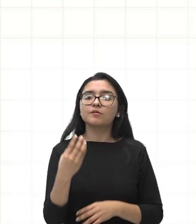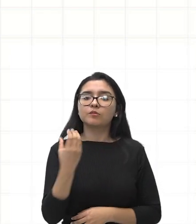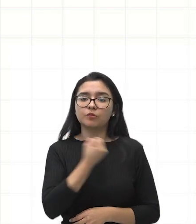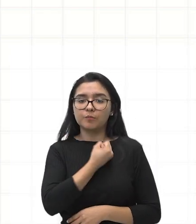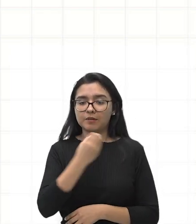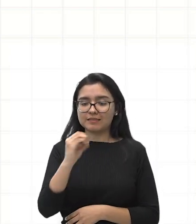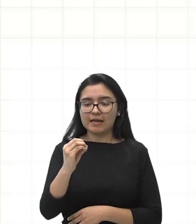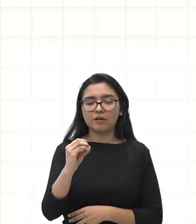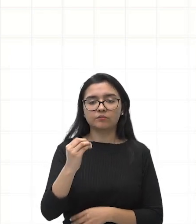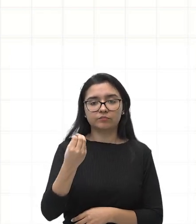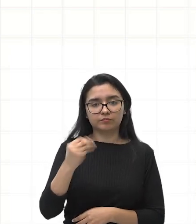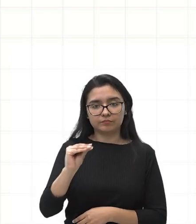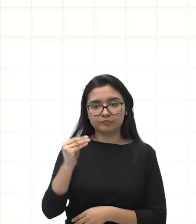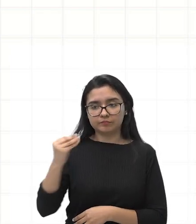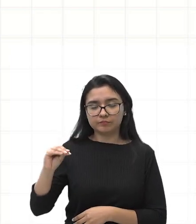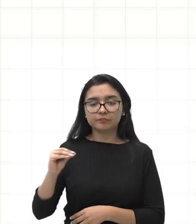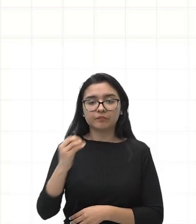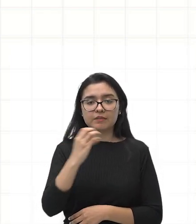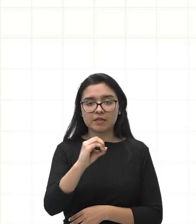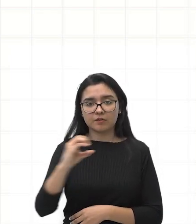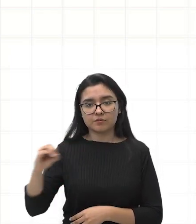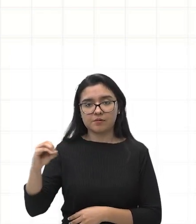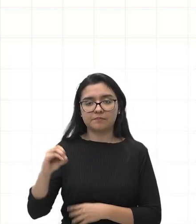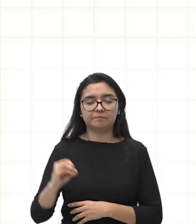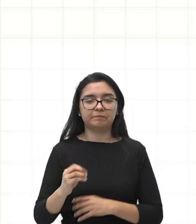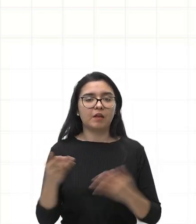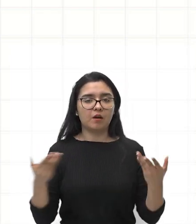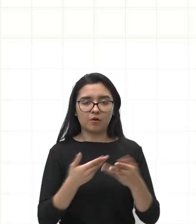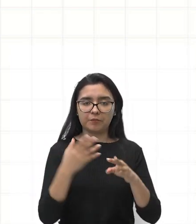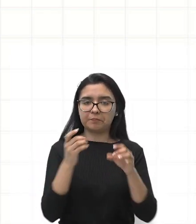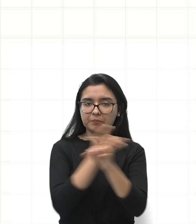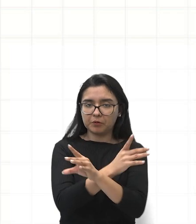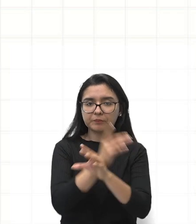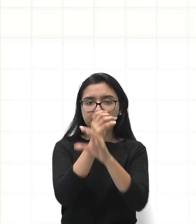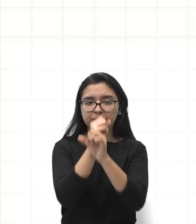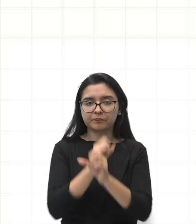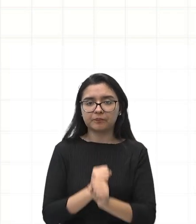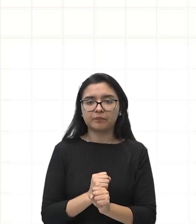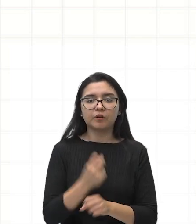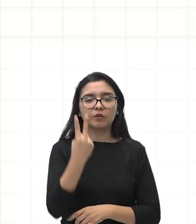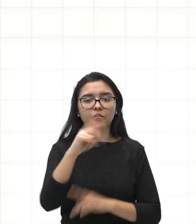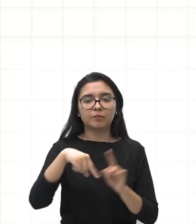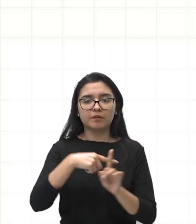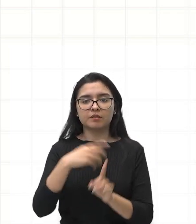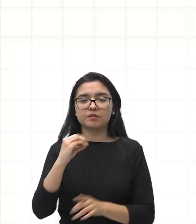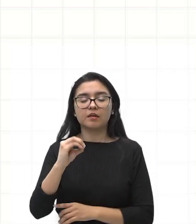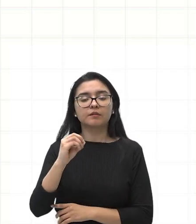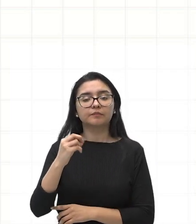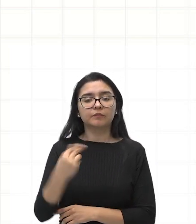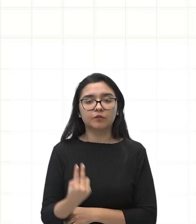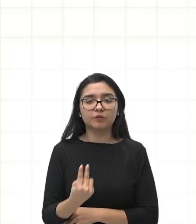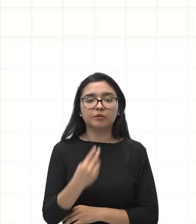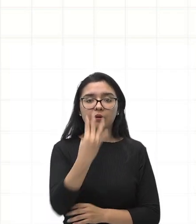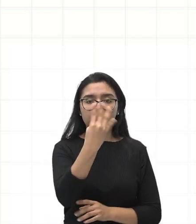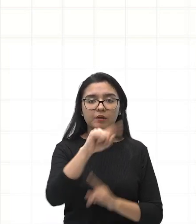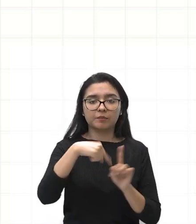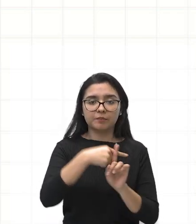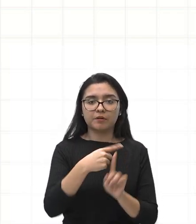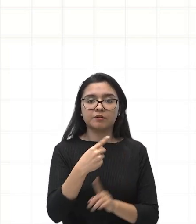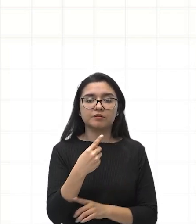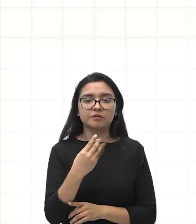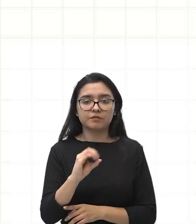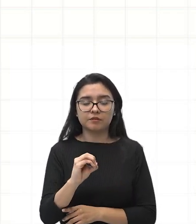zero. Tá legal? Feito isso, é só fazer o cálculo. 2 mais 0 é 2, 4 mais